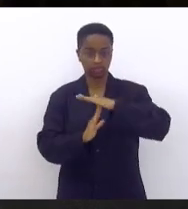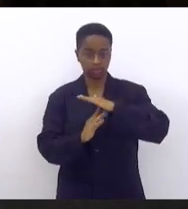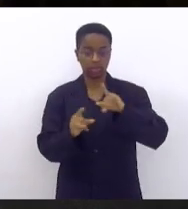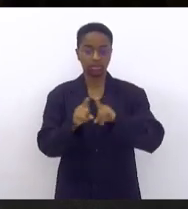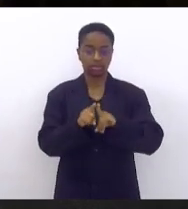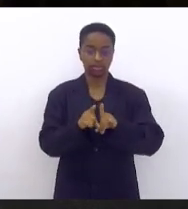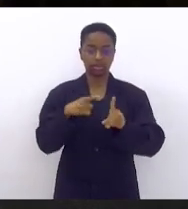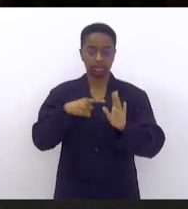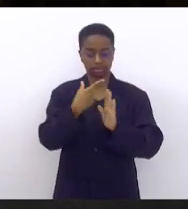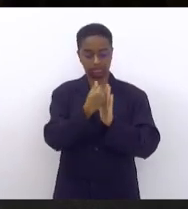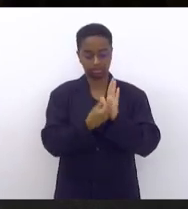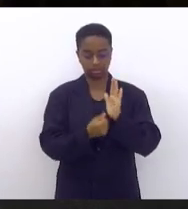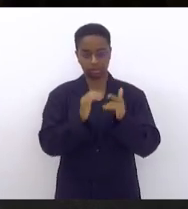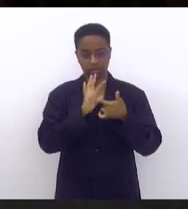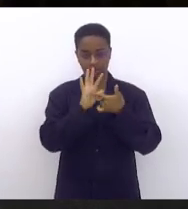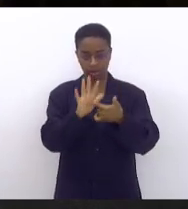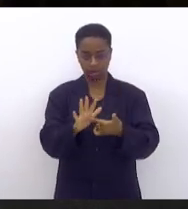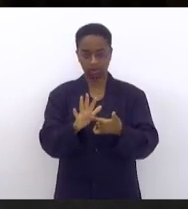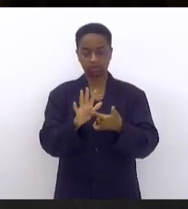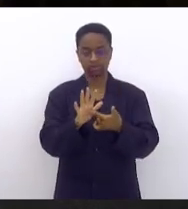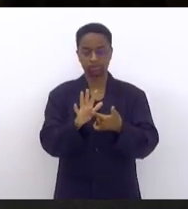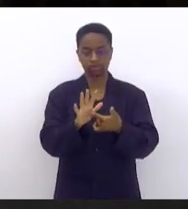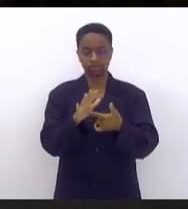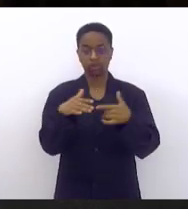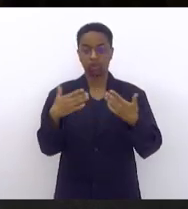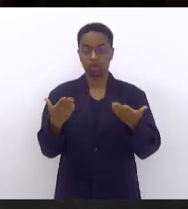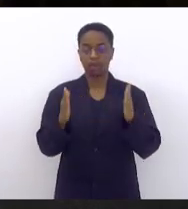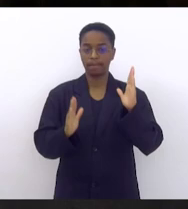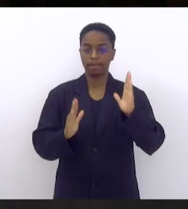na LDO a previsão